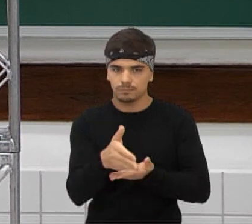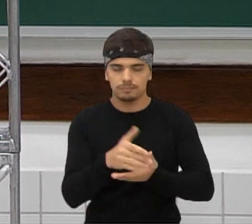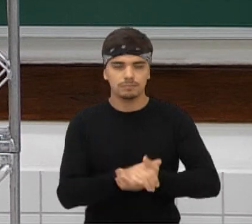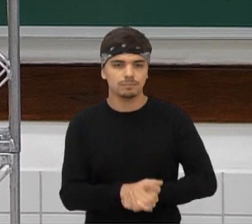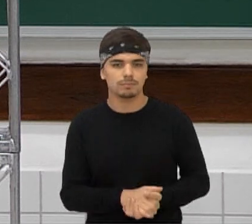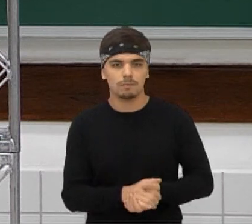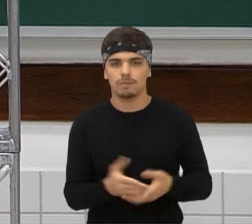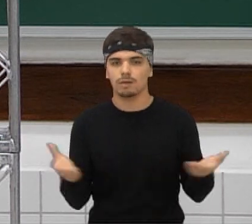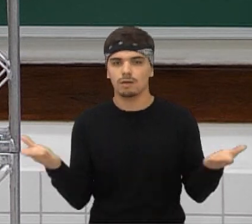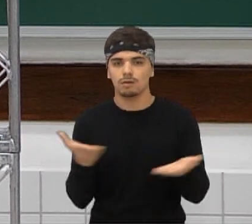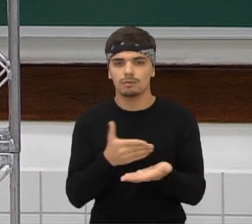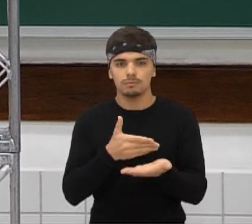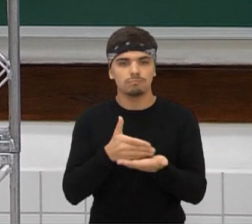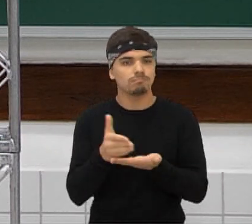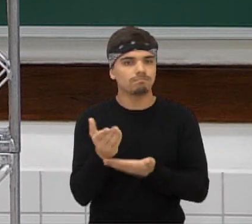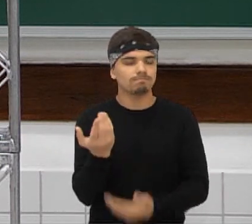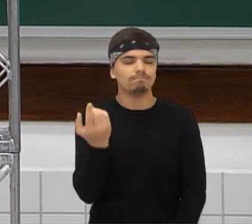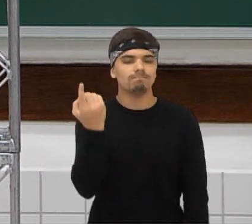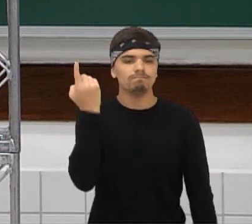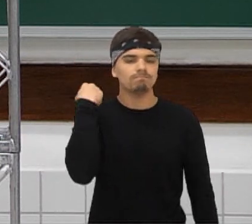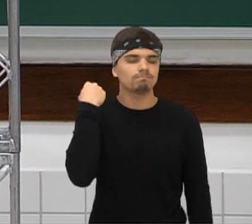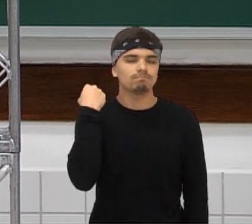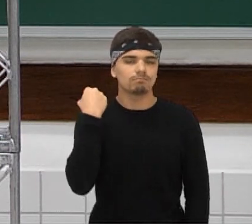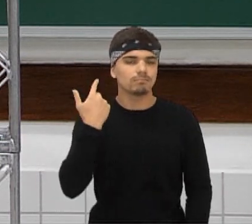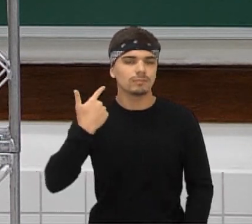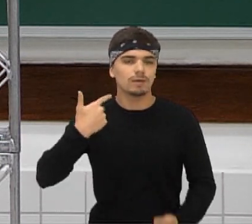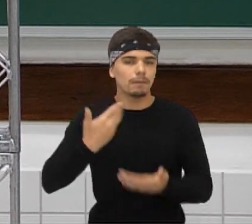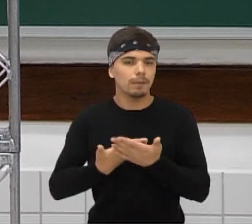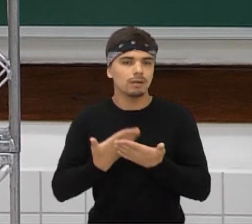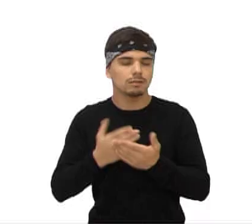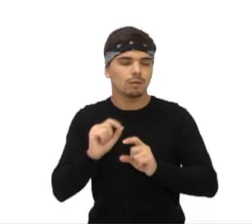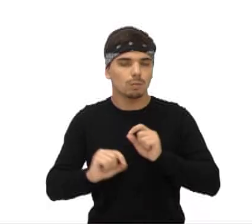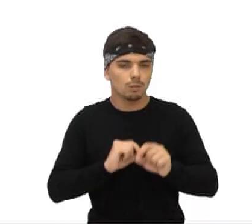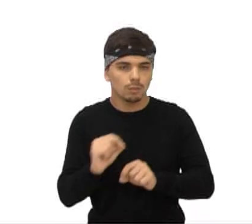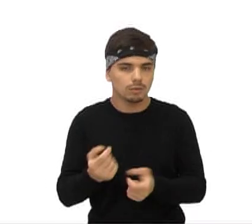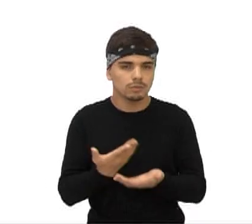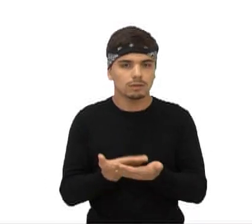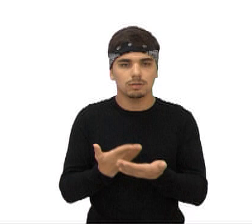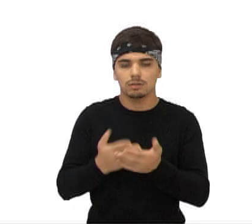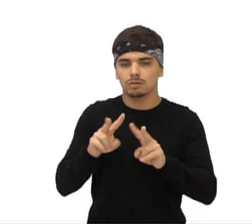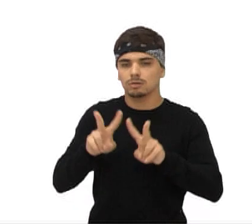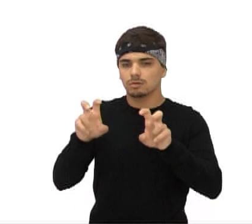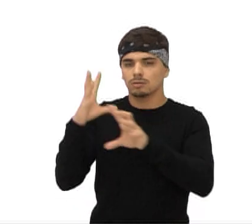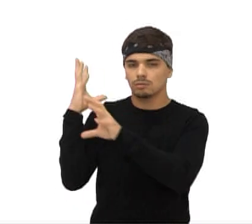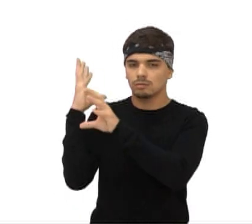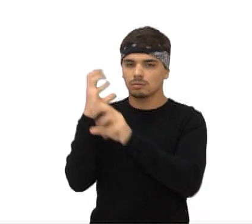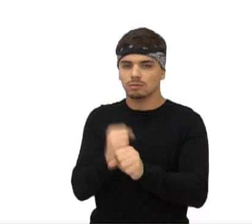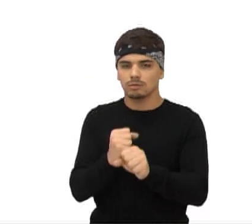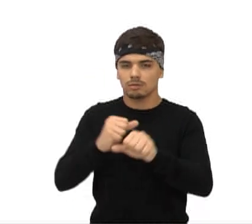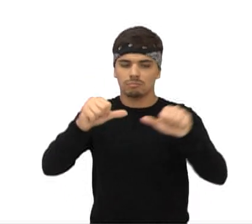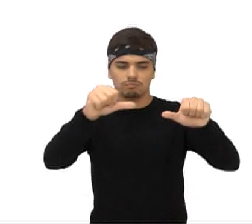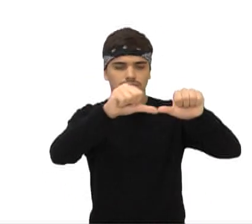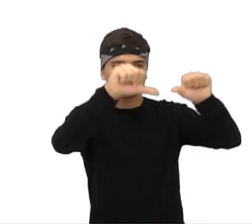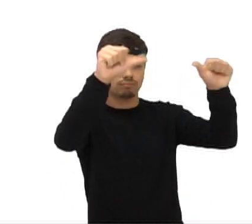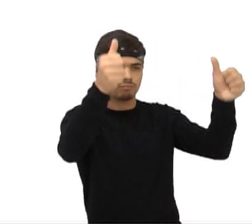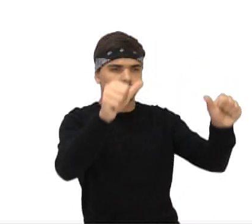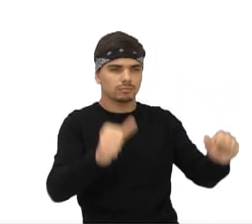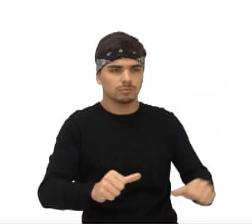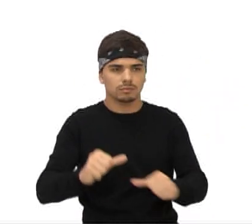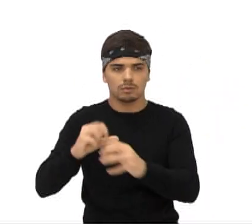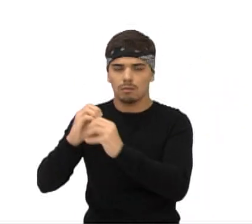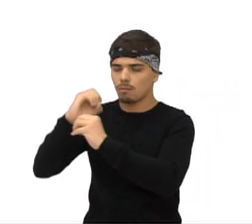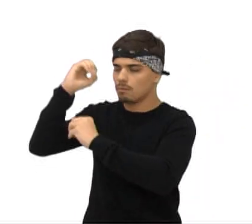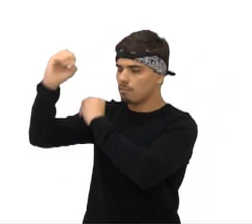Então na aula anterior, né, nós estudamos, né, a retomada de figuras espaciais volume,